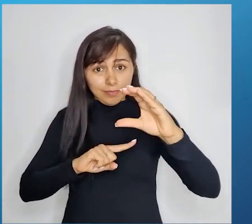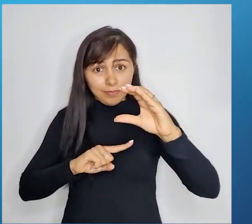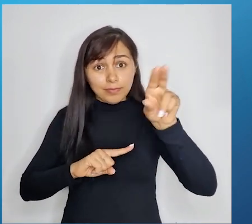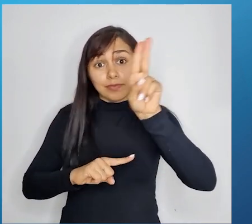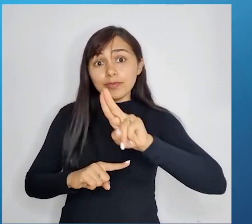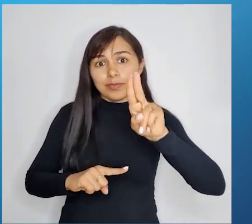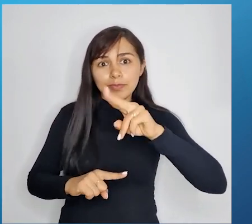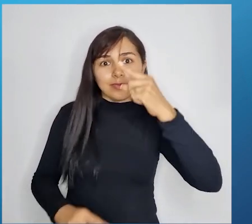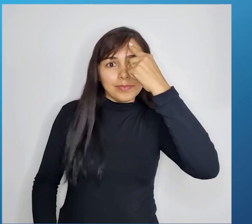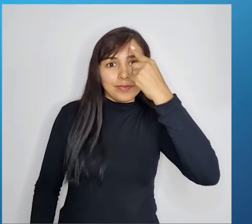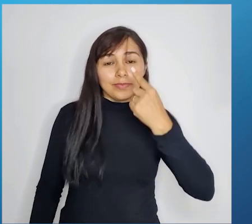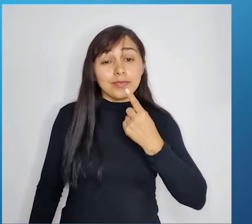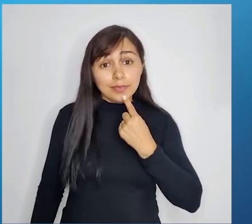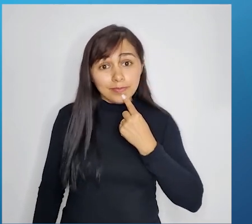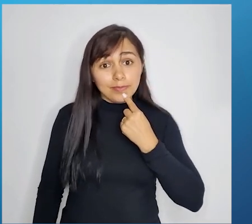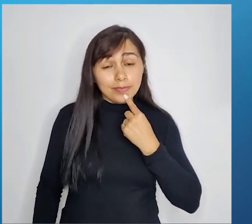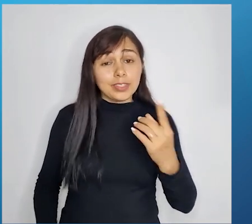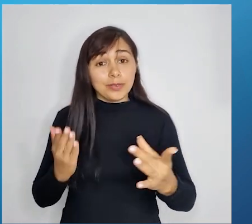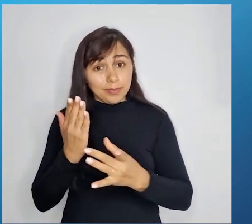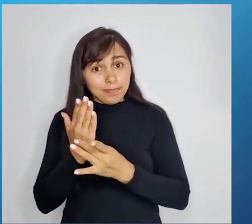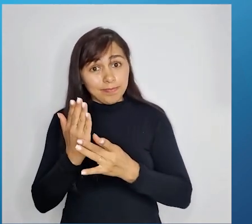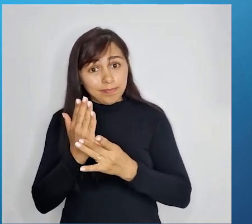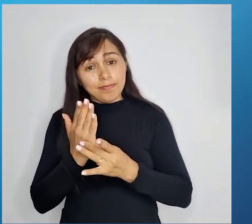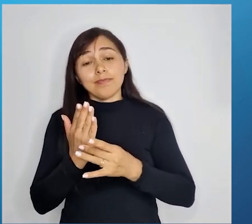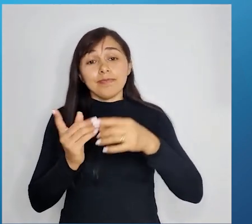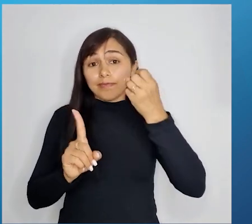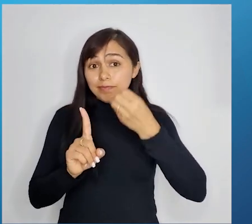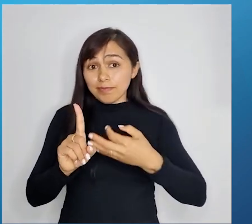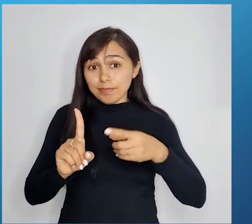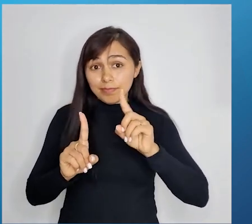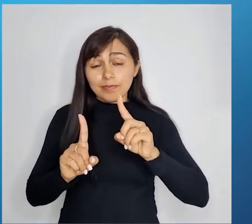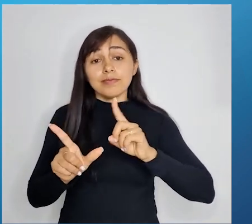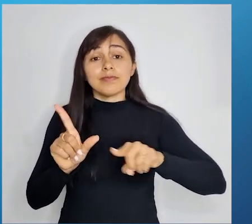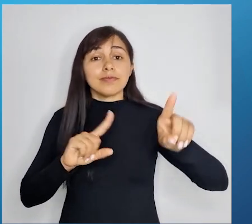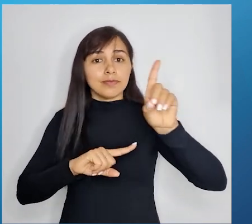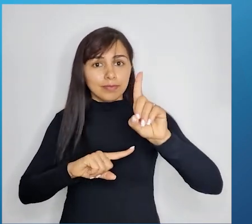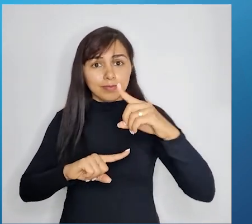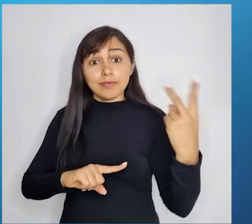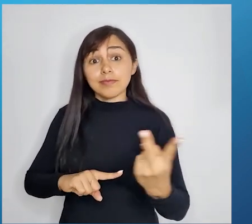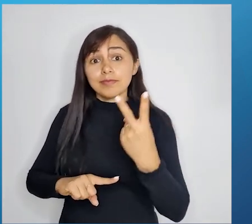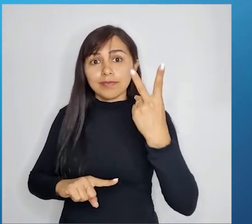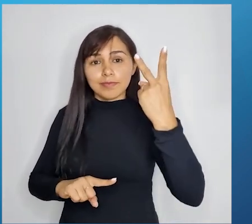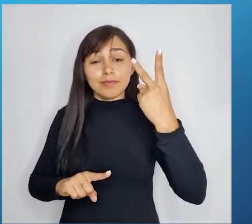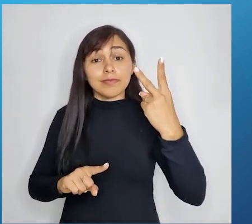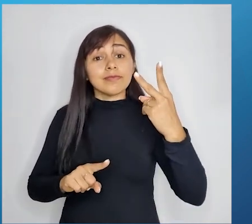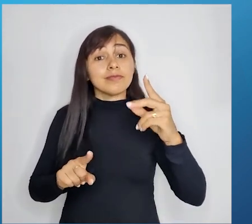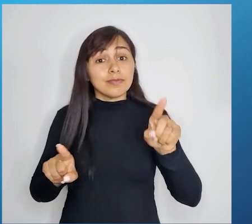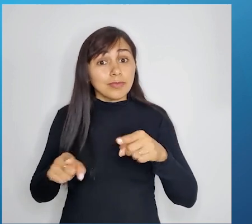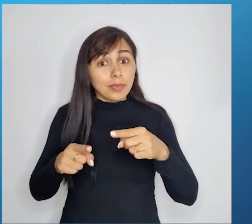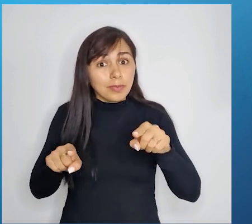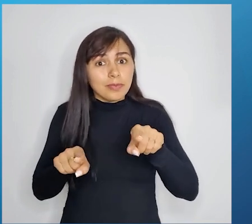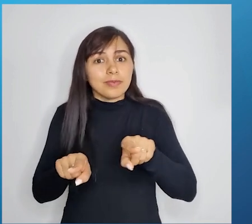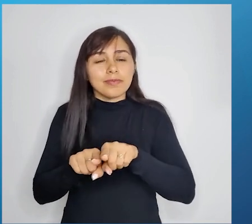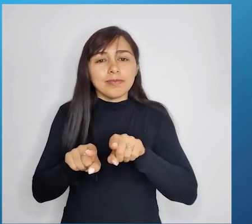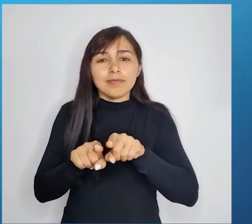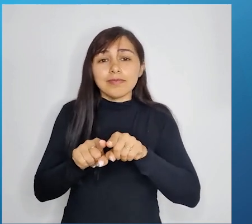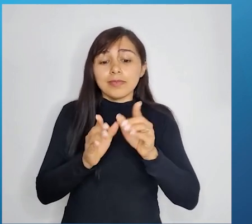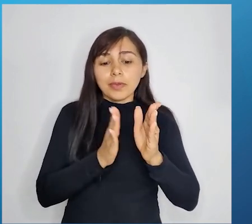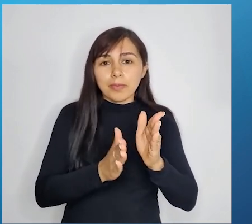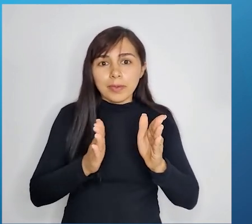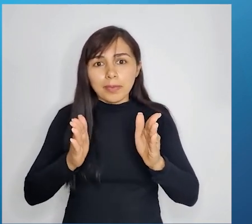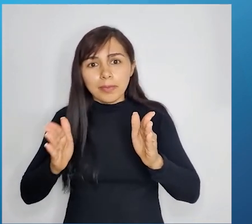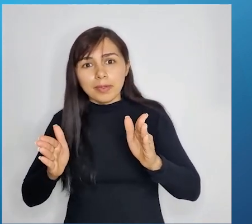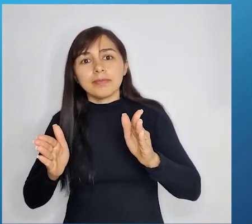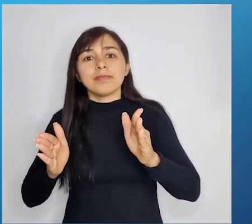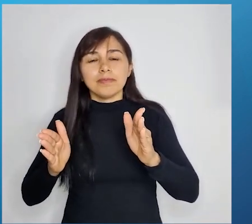de imagens concretas e descritivas. E letra D. Valorização da musicalidade e da sonoridade da